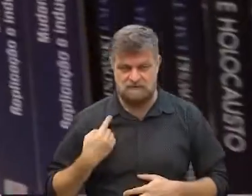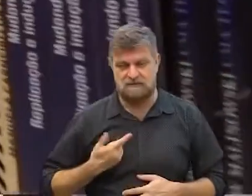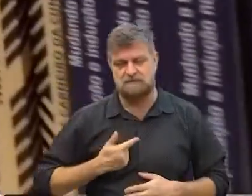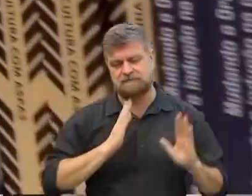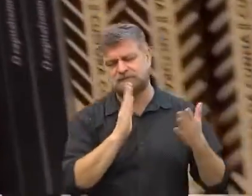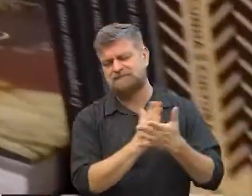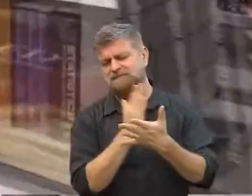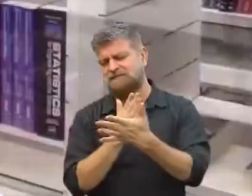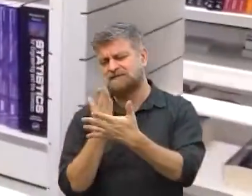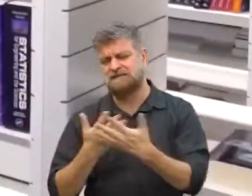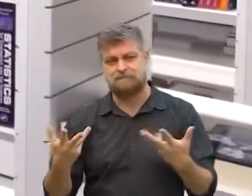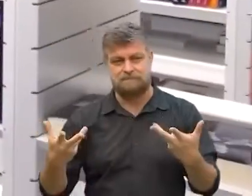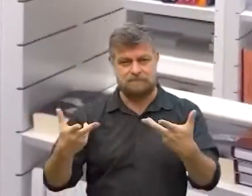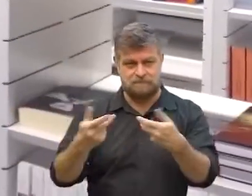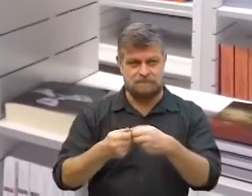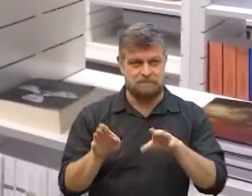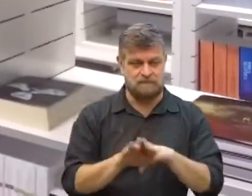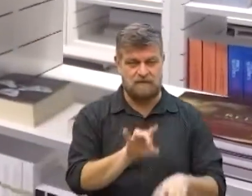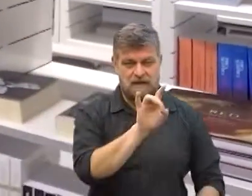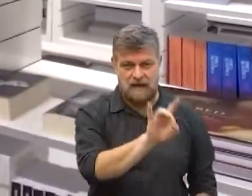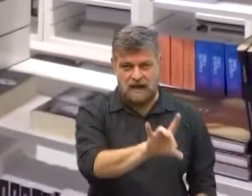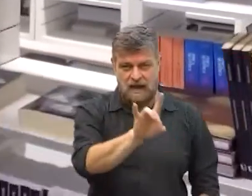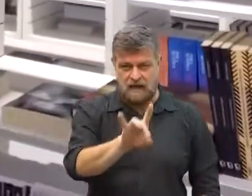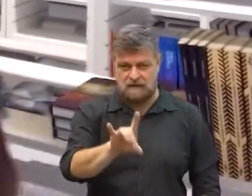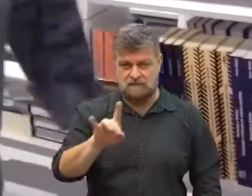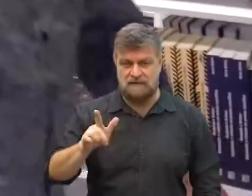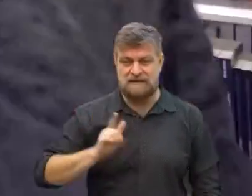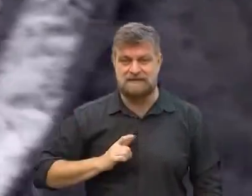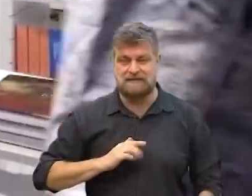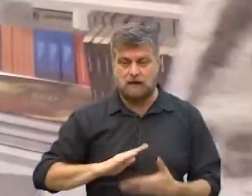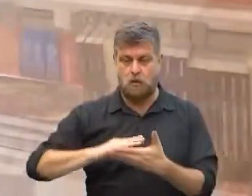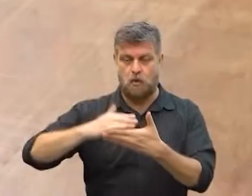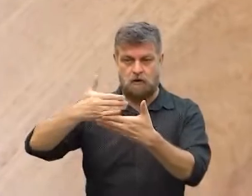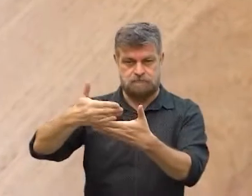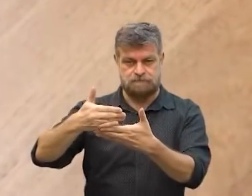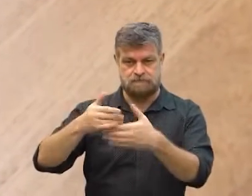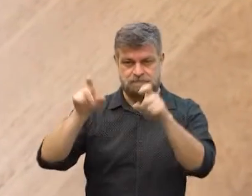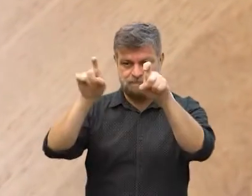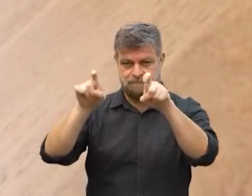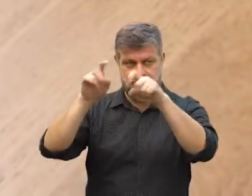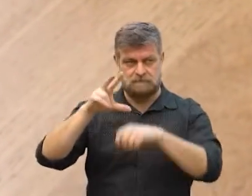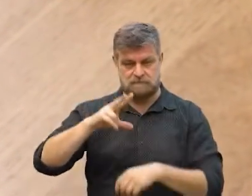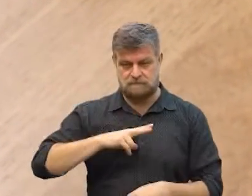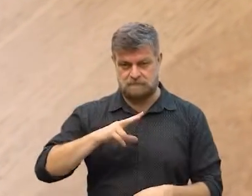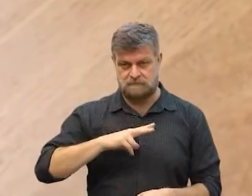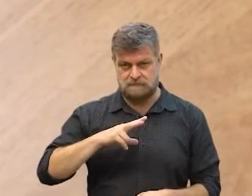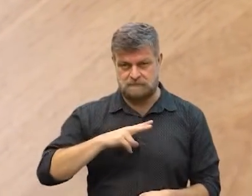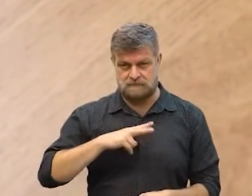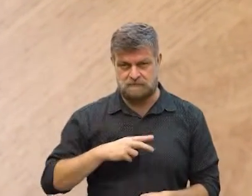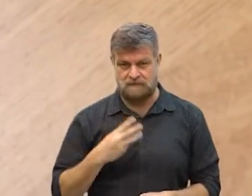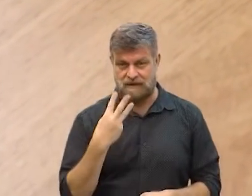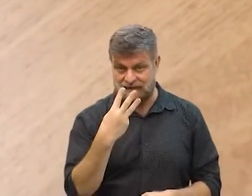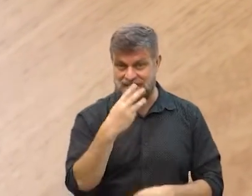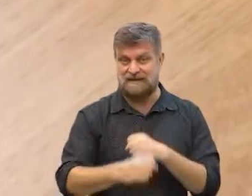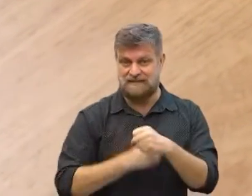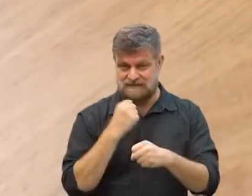excelente biblioteca, mas também cada um receberá um computador pessoal. Olha só,